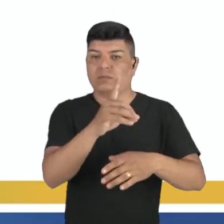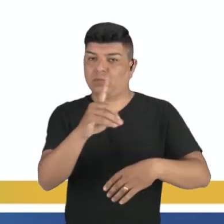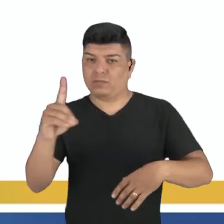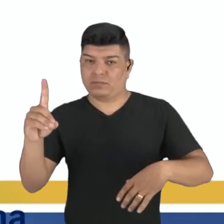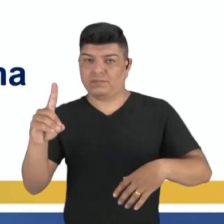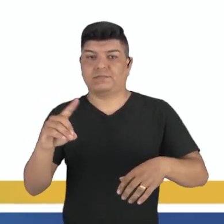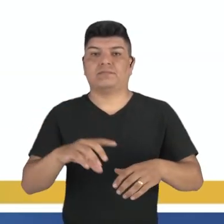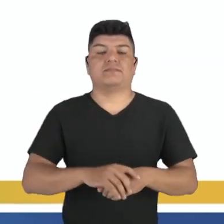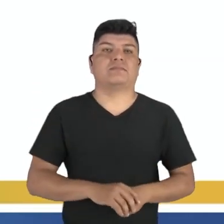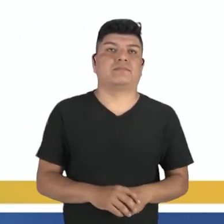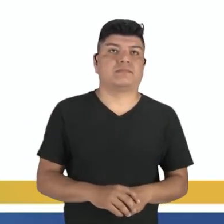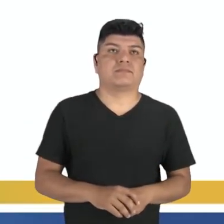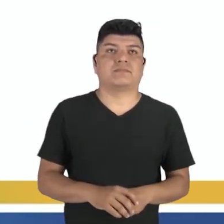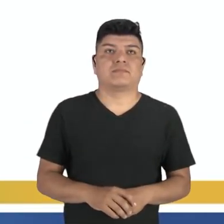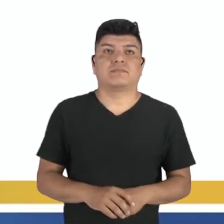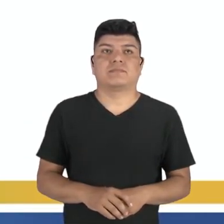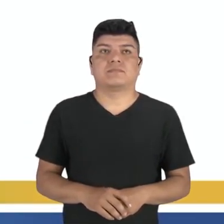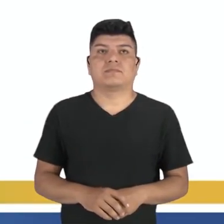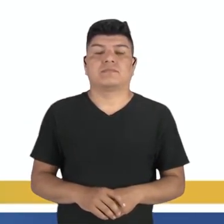né?